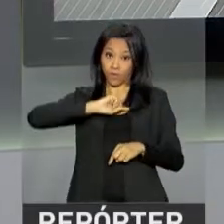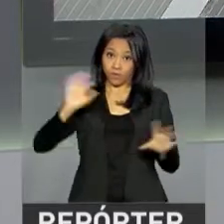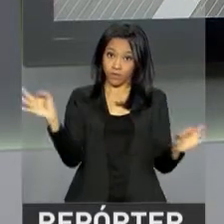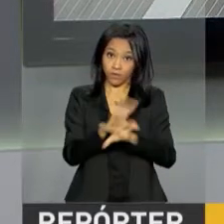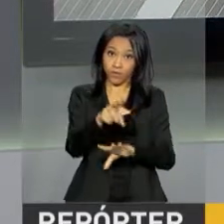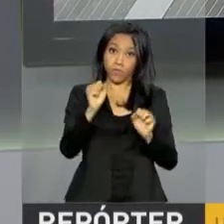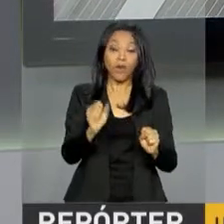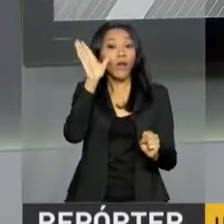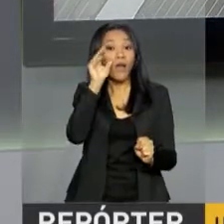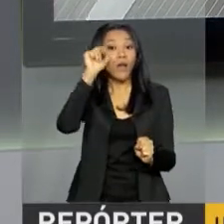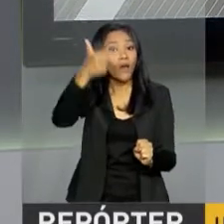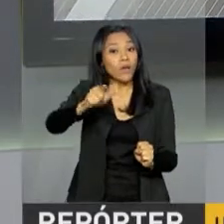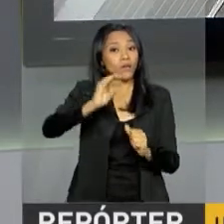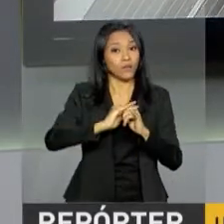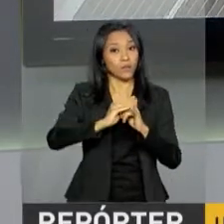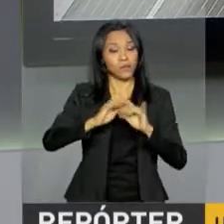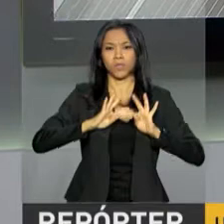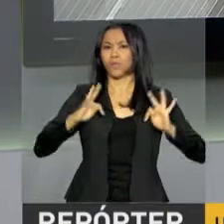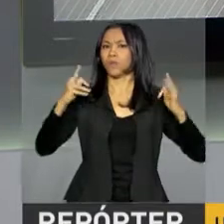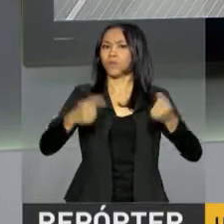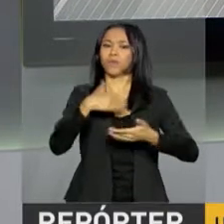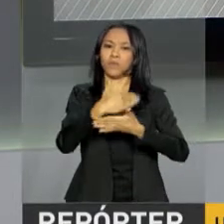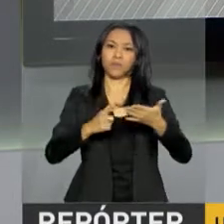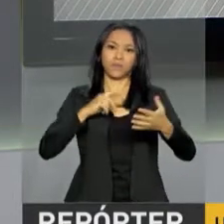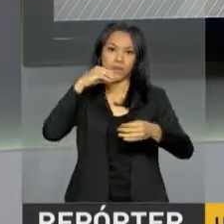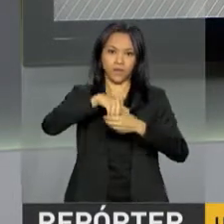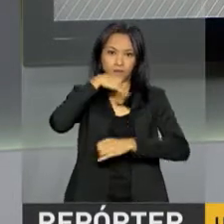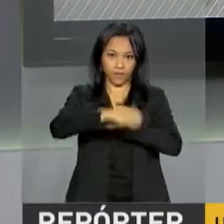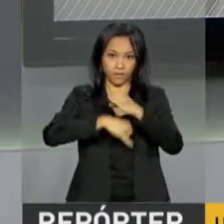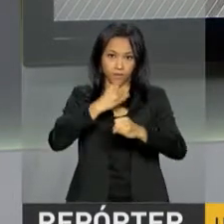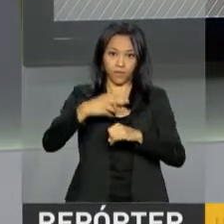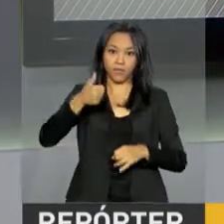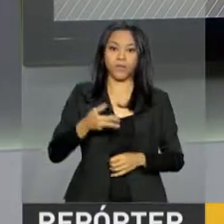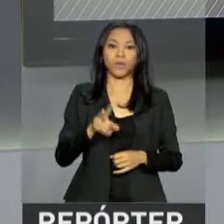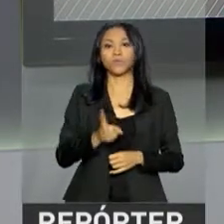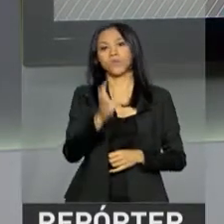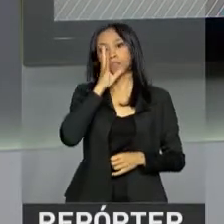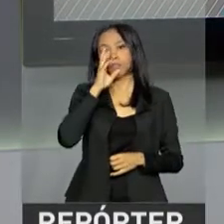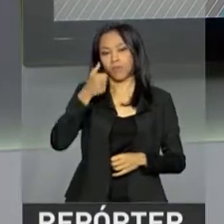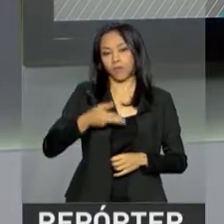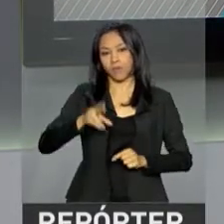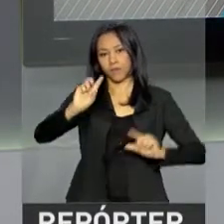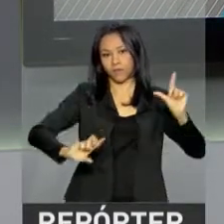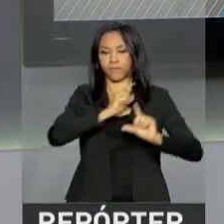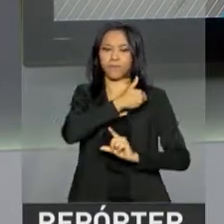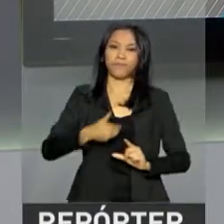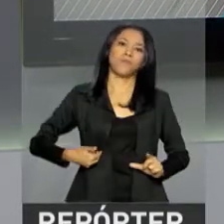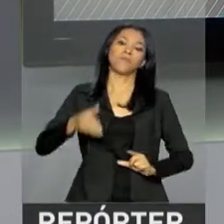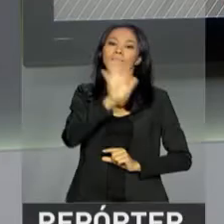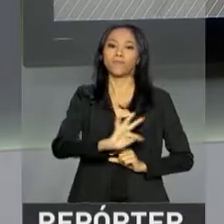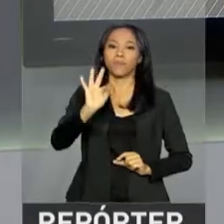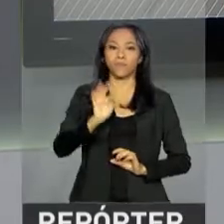no youtube e toda nossa programação também está na página da nbr na internet continue com a gente na nbr a tv do governo